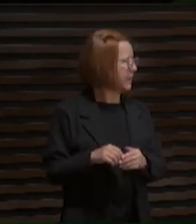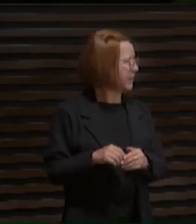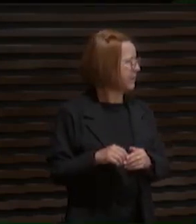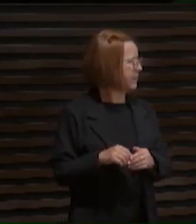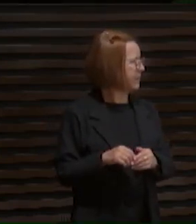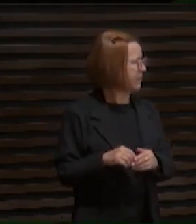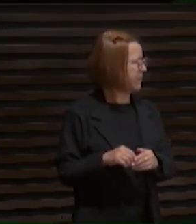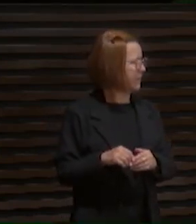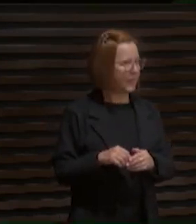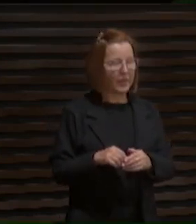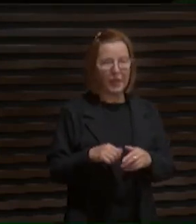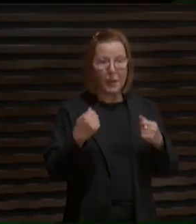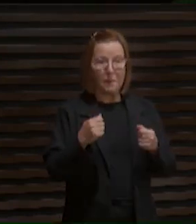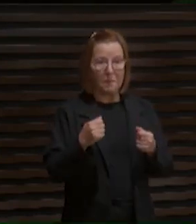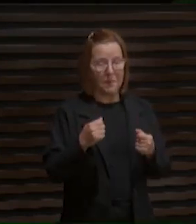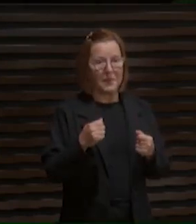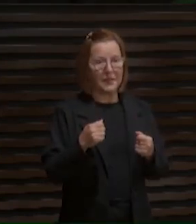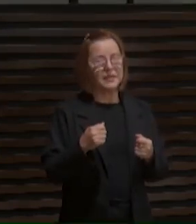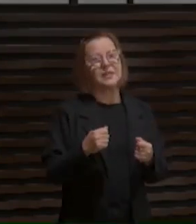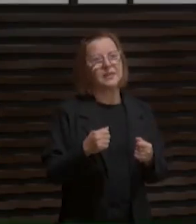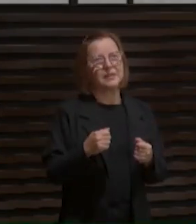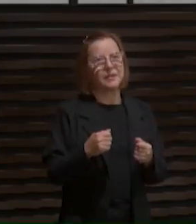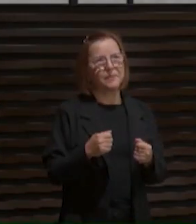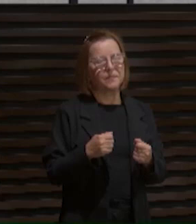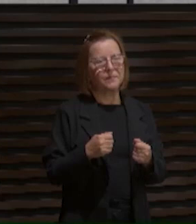alternativa senão olhar para Cristo.